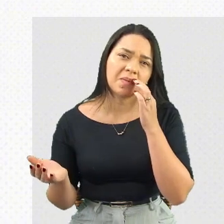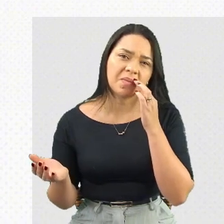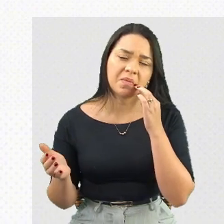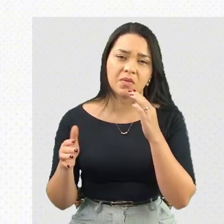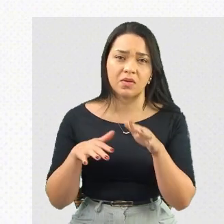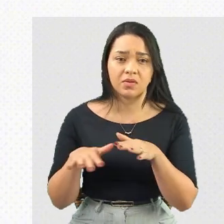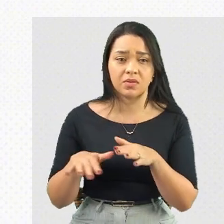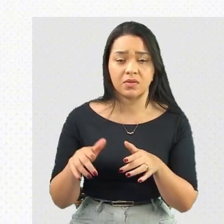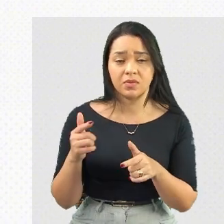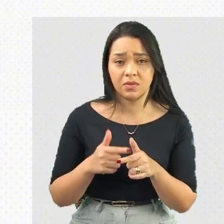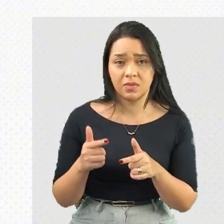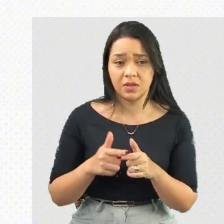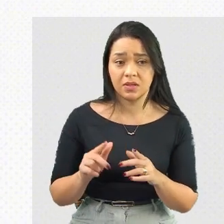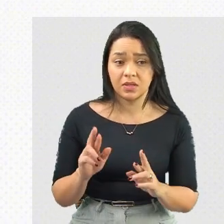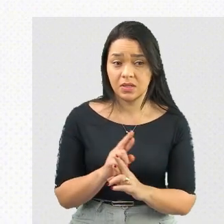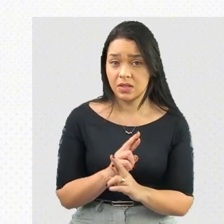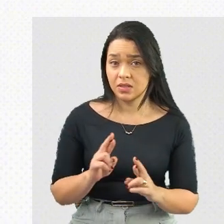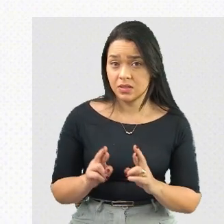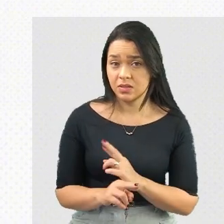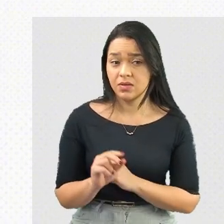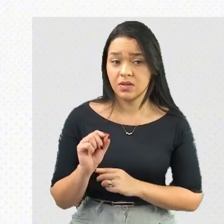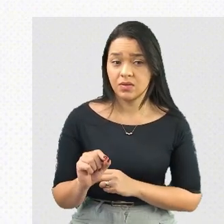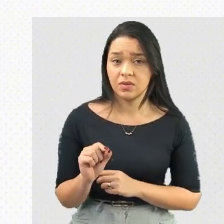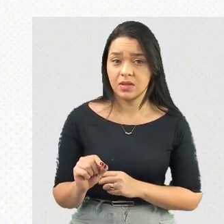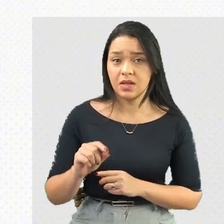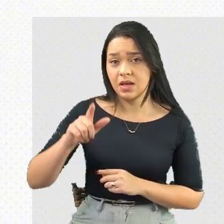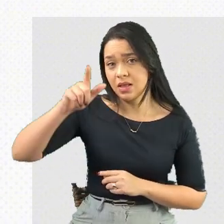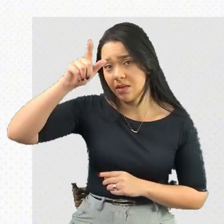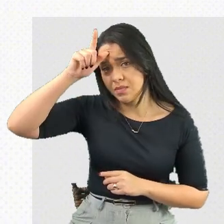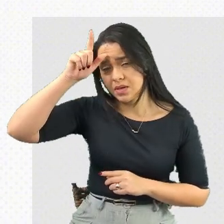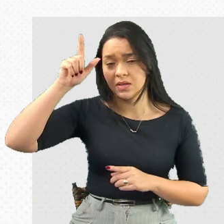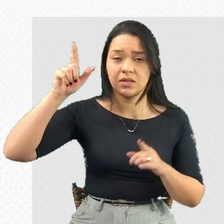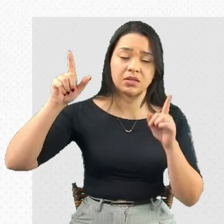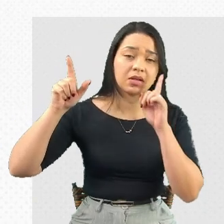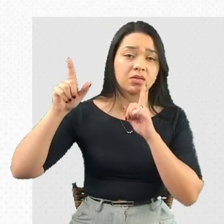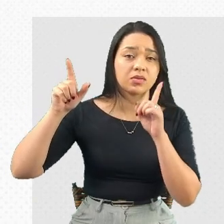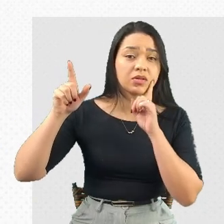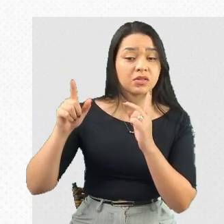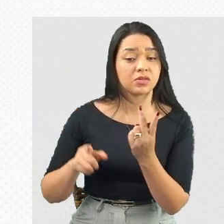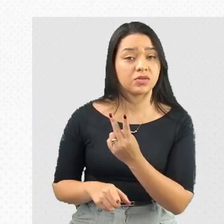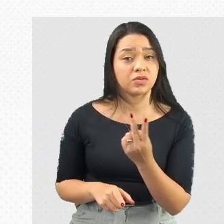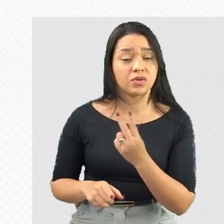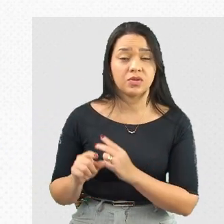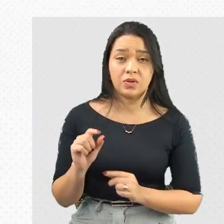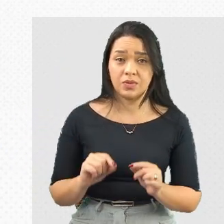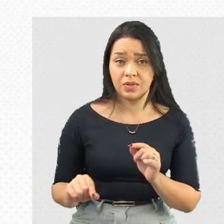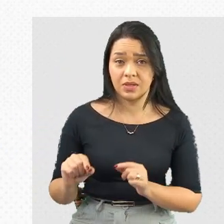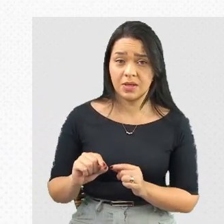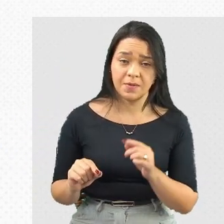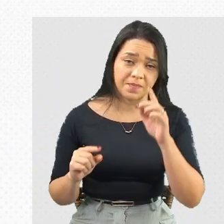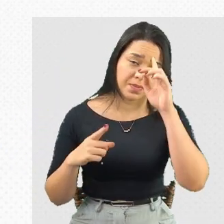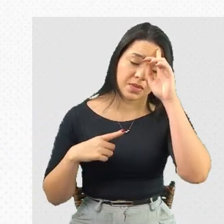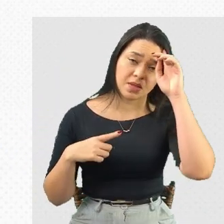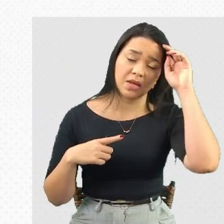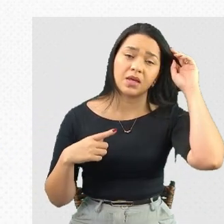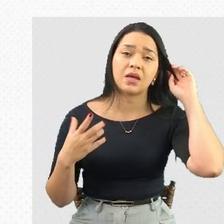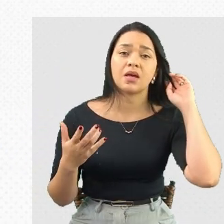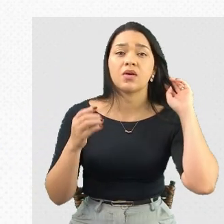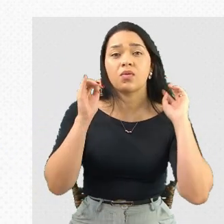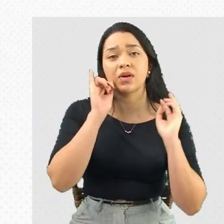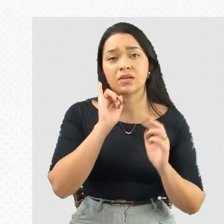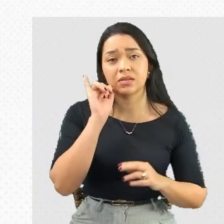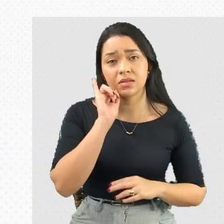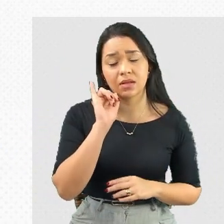muito problemáticas em relação aos migrantes. A Alemanha e Estados Unidos, né? E os Estados Unidos, então, tem sido um